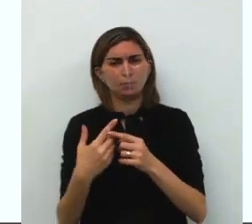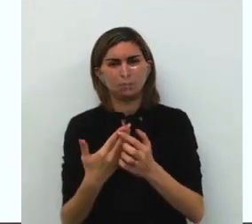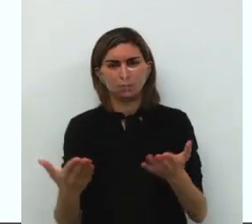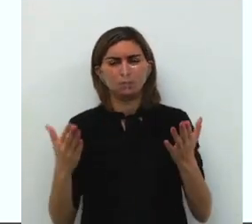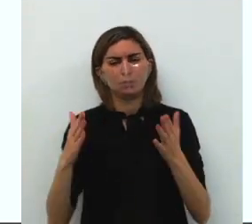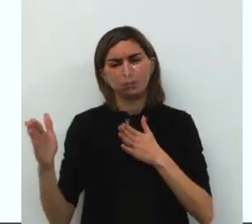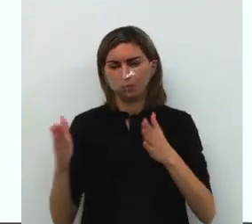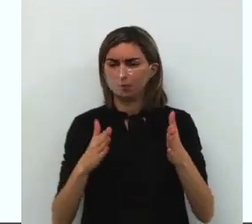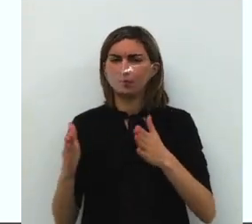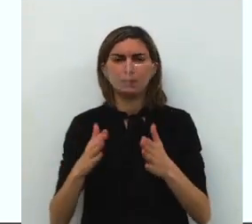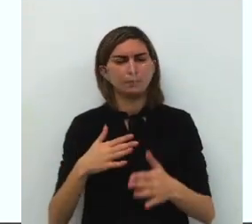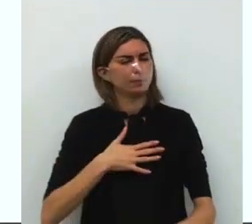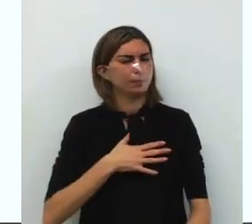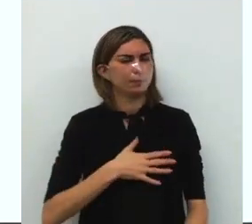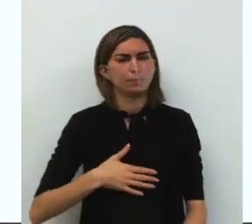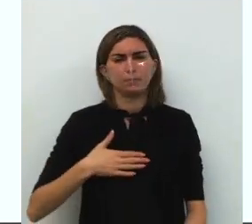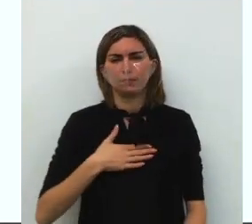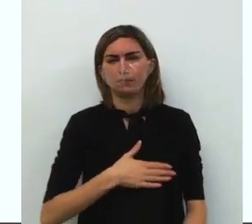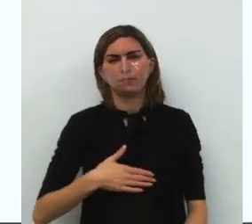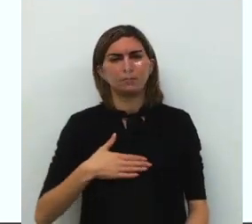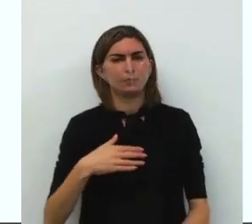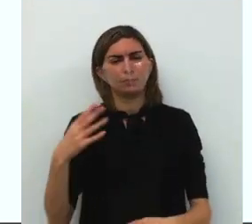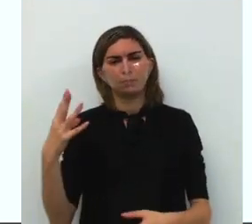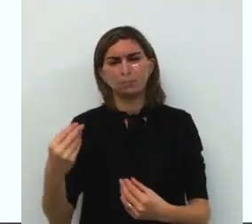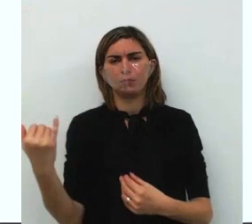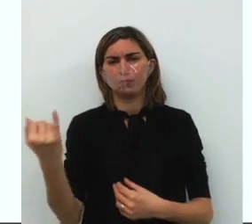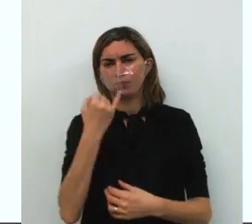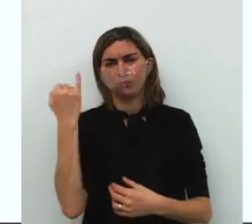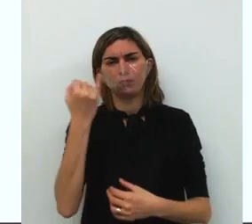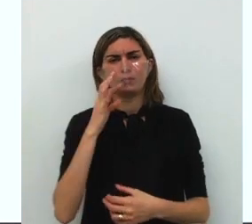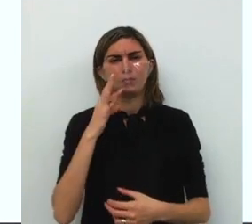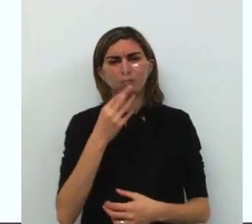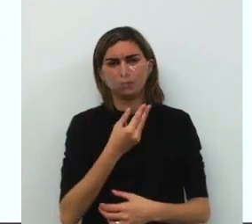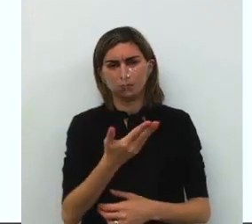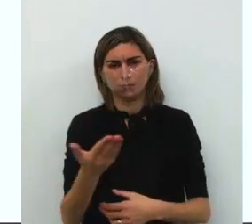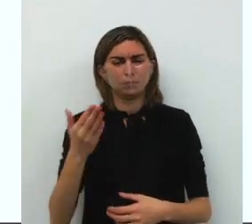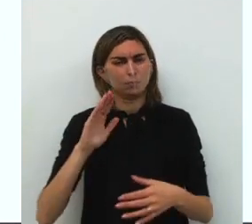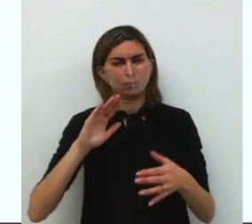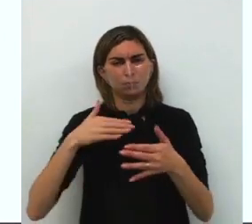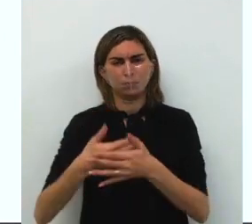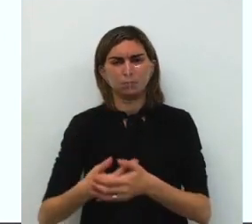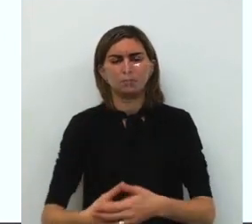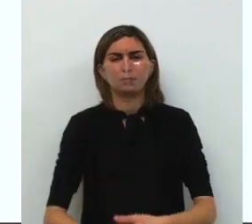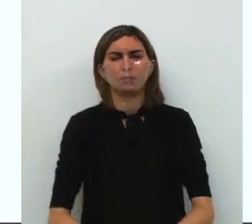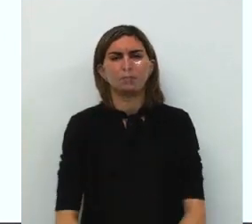porque vão ser outros momentos prazerosos e com muita informação e conhecimento para vocês. Até a próxima!